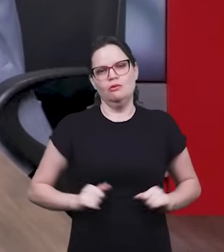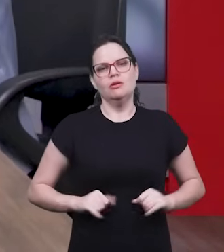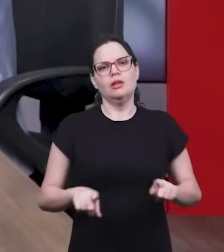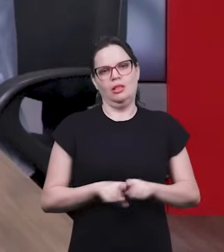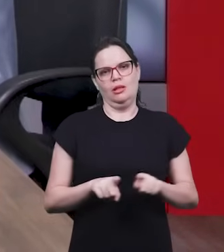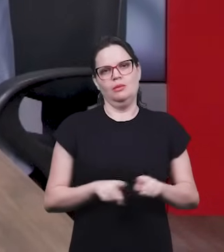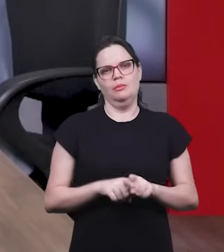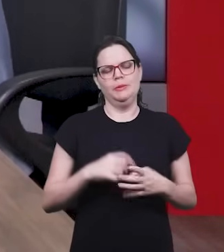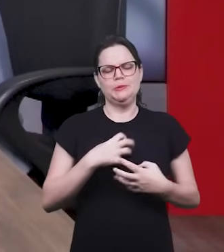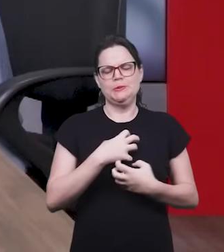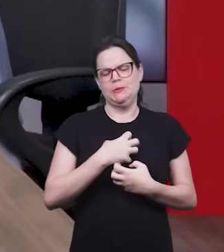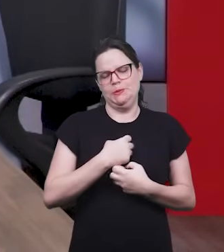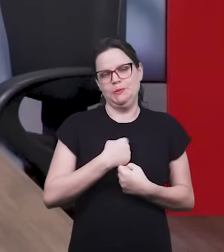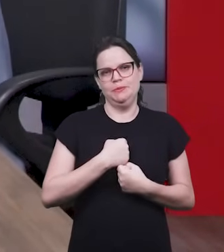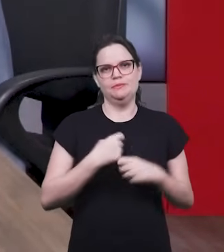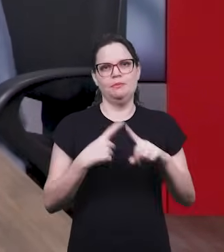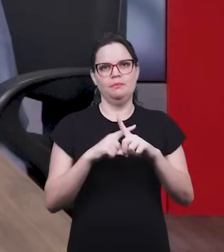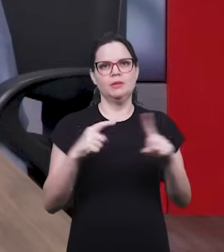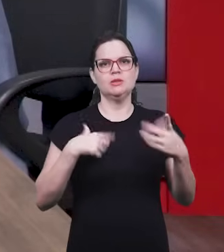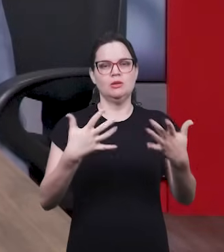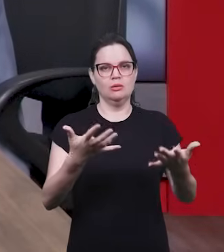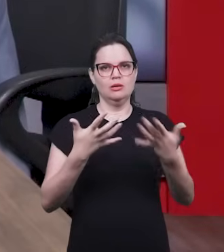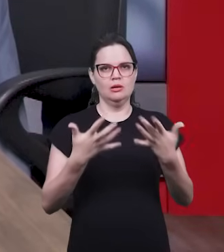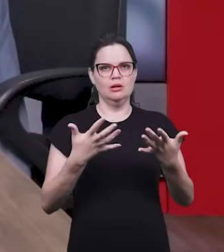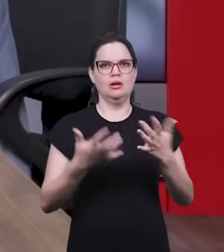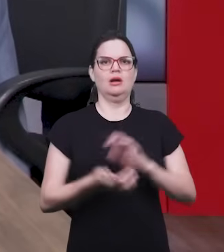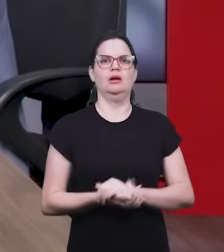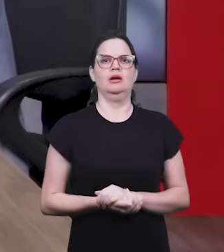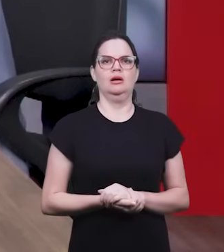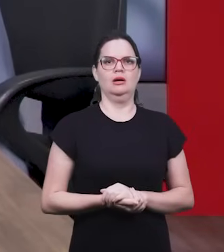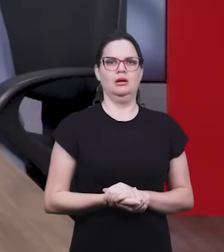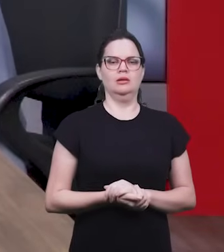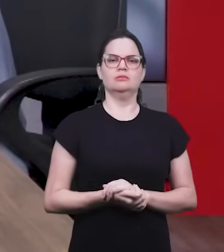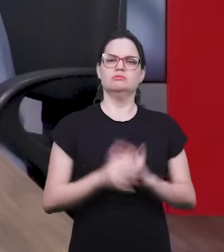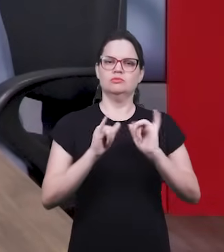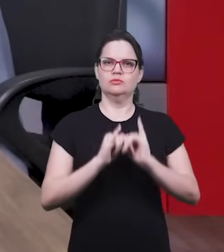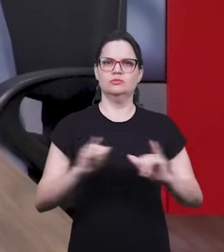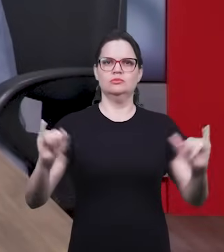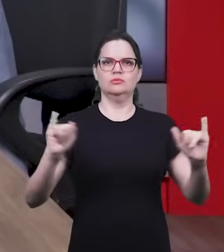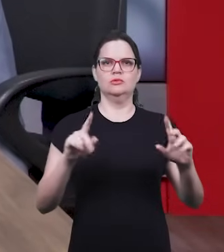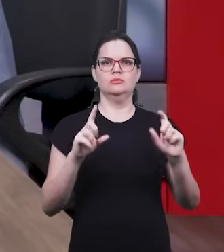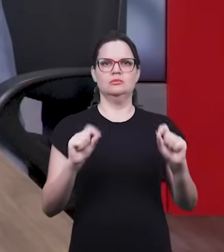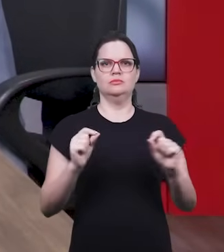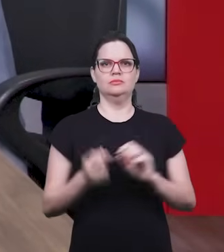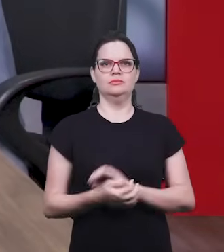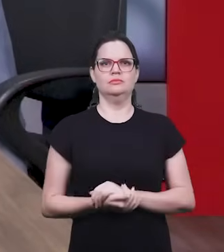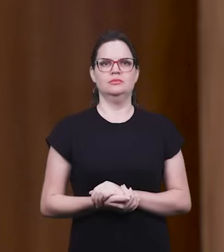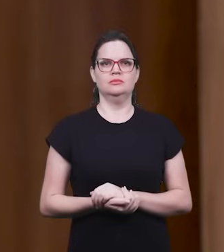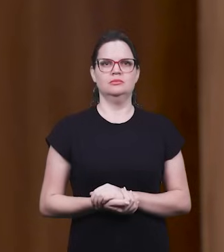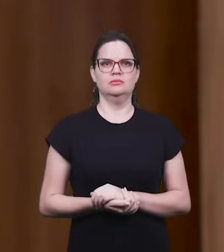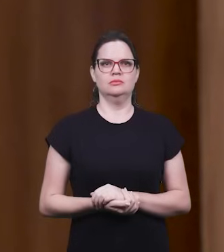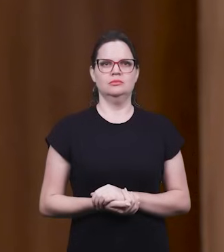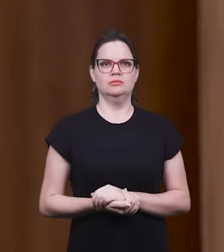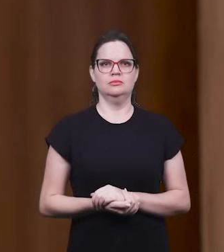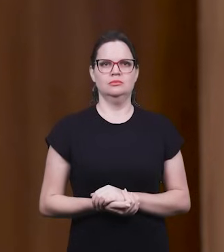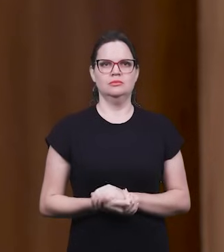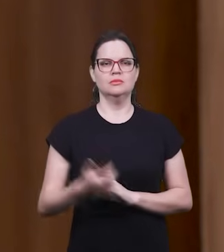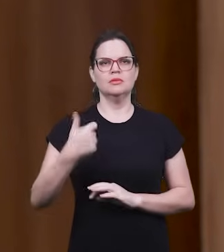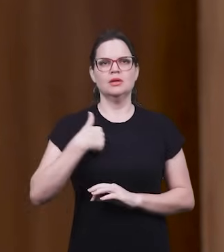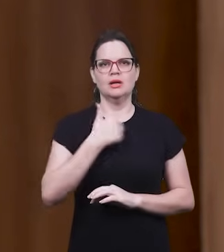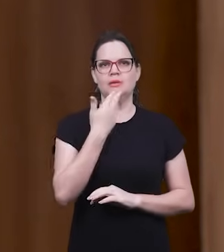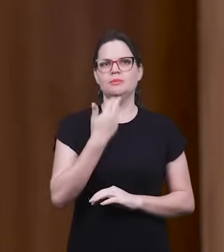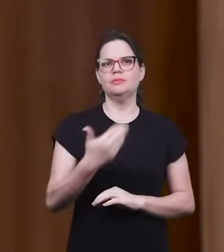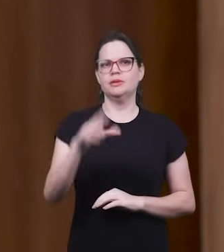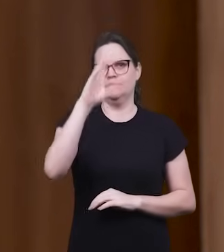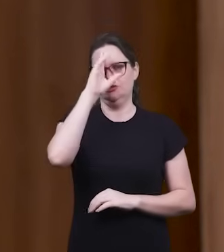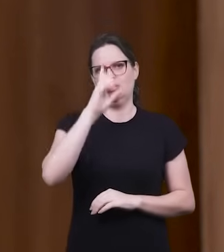que eu fiz, isso eu faço questão de até público, não tem problema nenhum, é o seguinte, eu fiz um pedido a